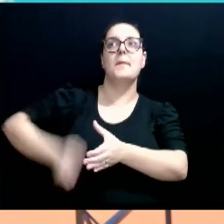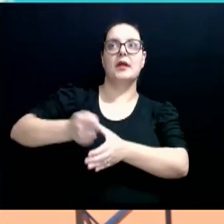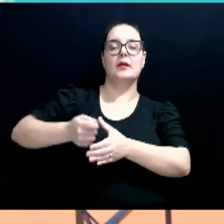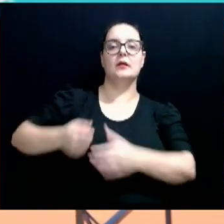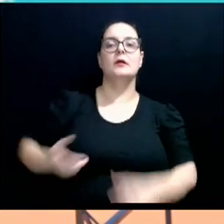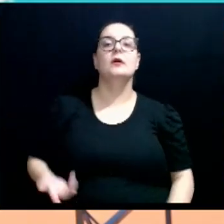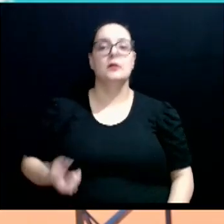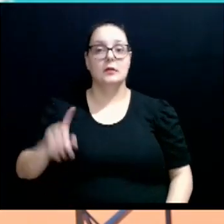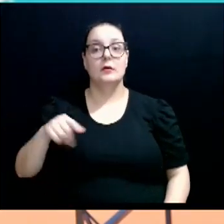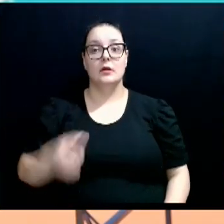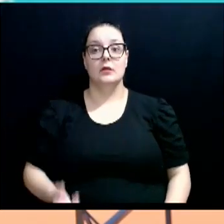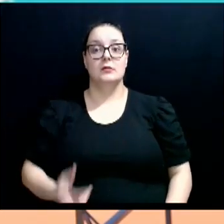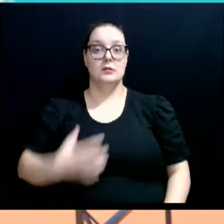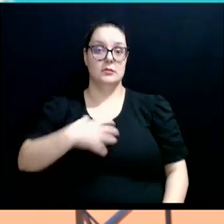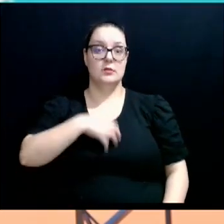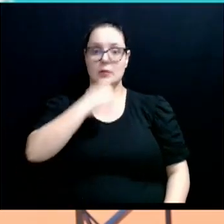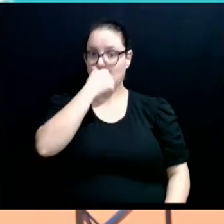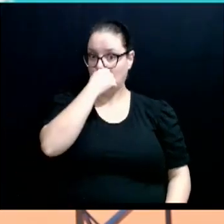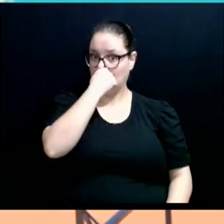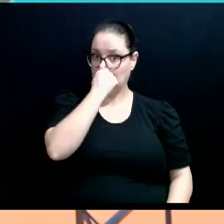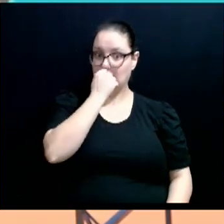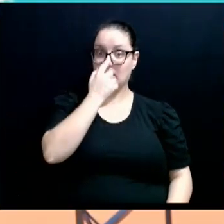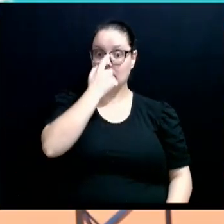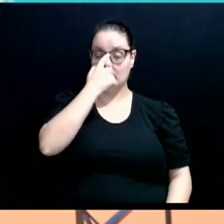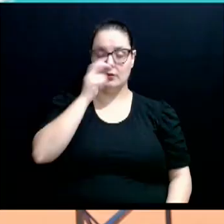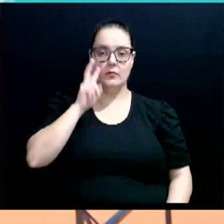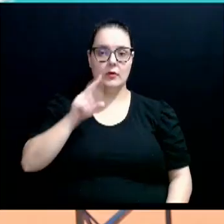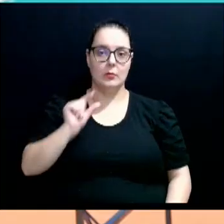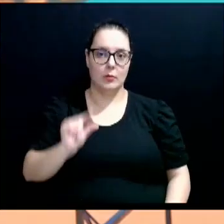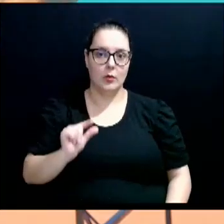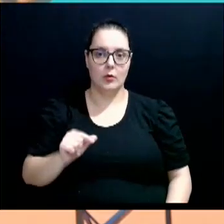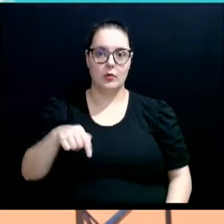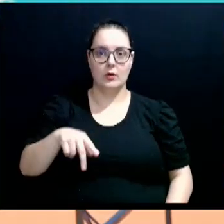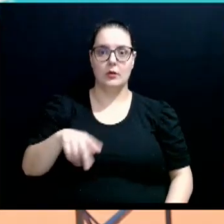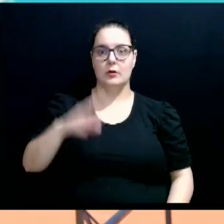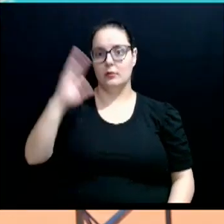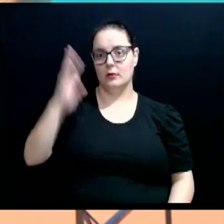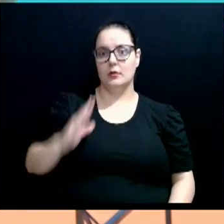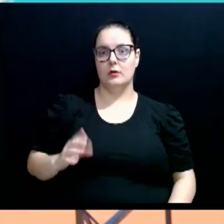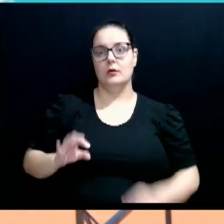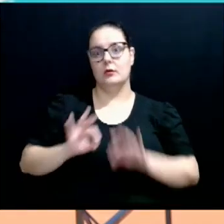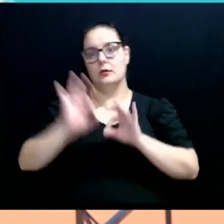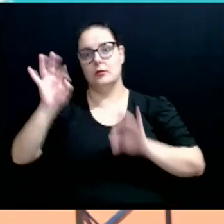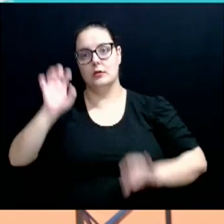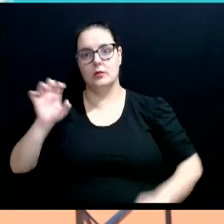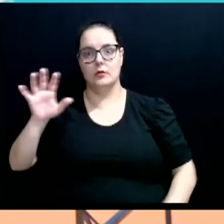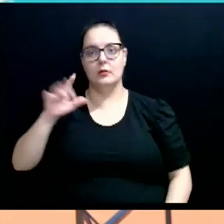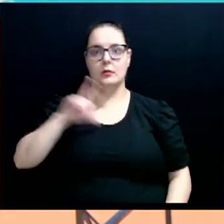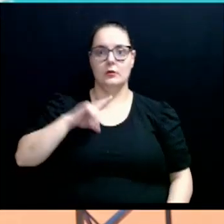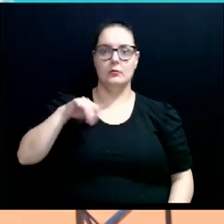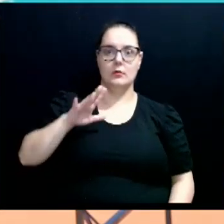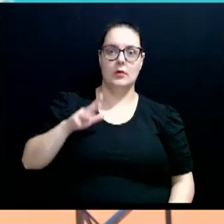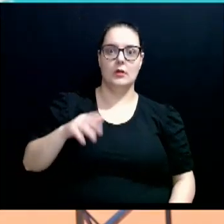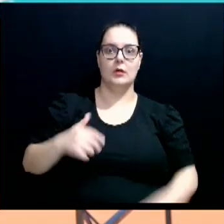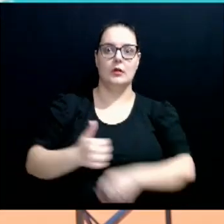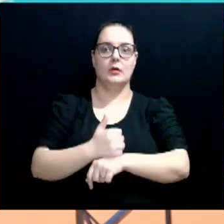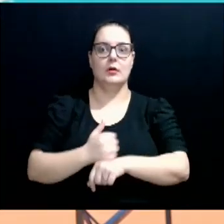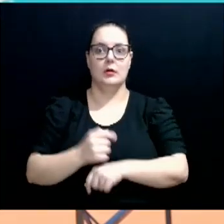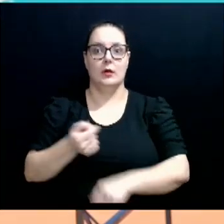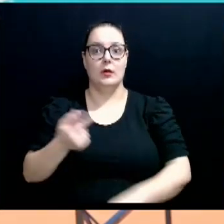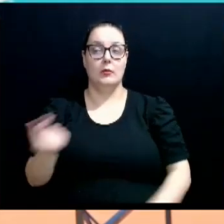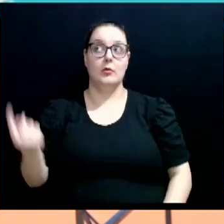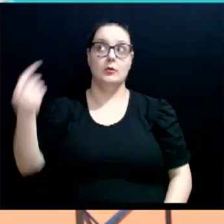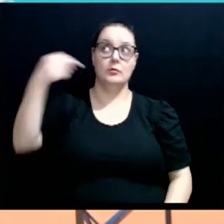né? Talvez a gente vê pouco isso aqui no Brasil, porque como é um lugar mais distante, né, da Europa, onde tem mais jogadores, são poucos jogadores que vêm de lá para cá.